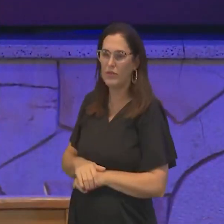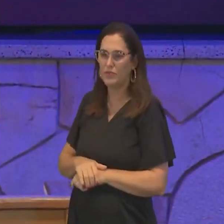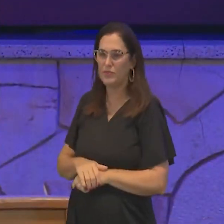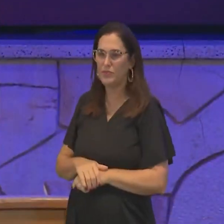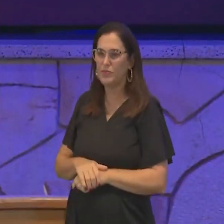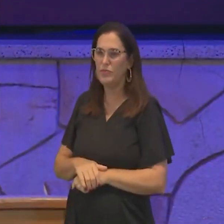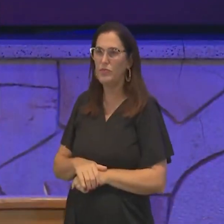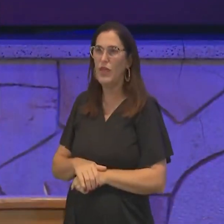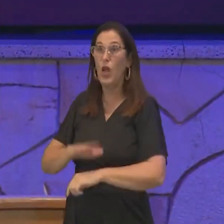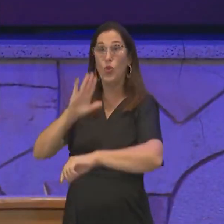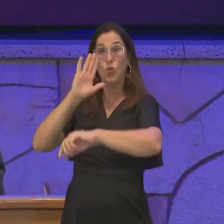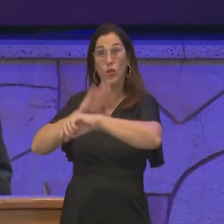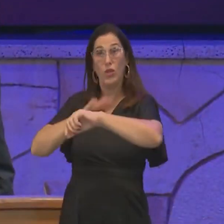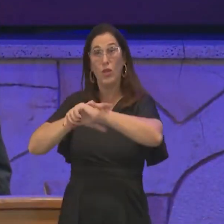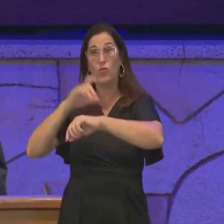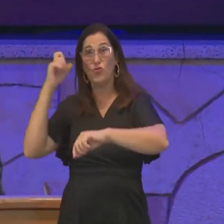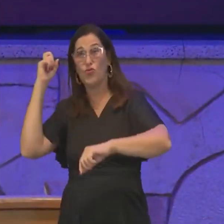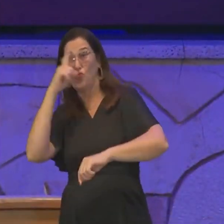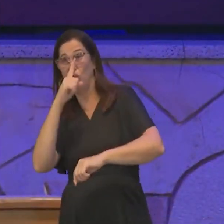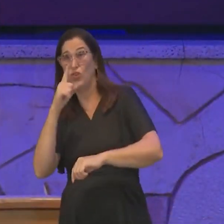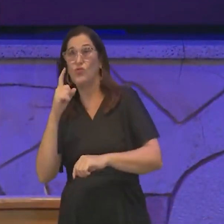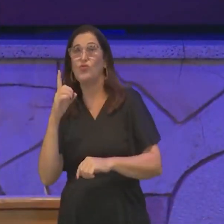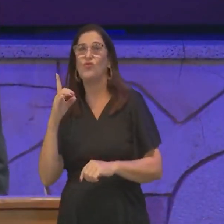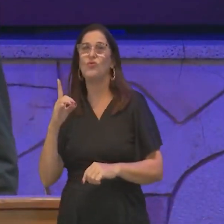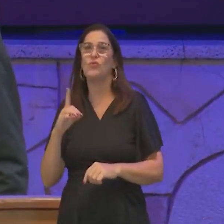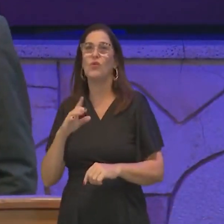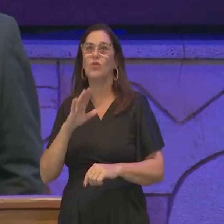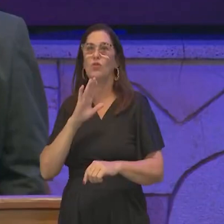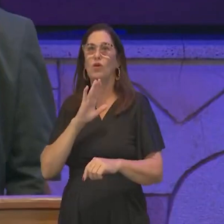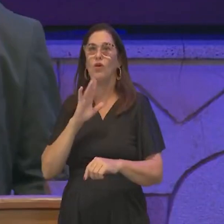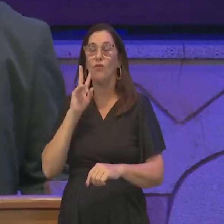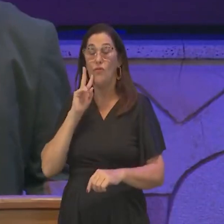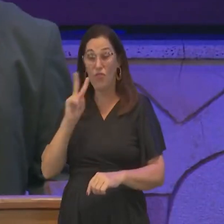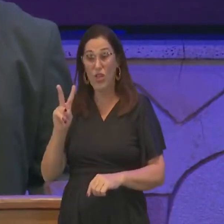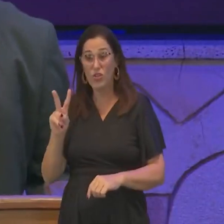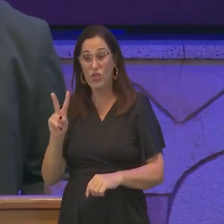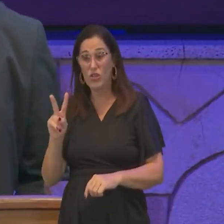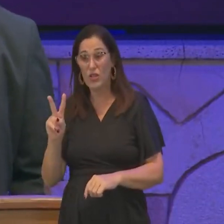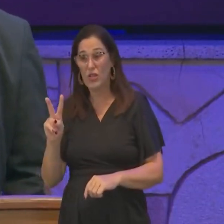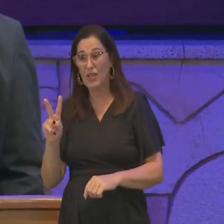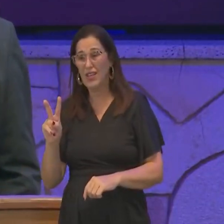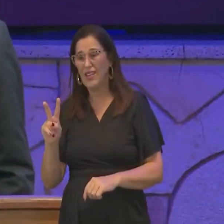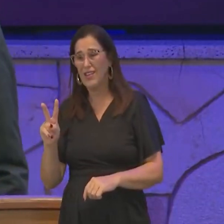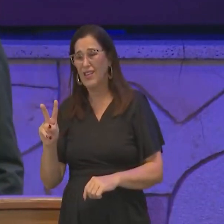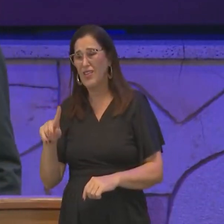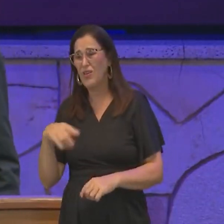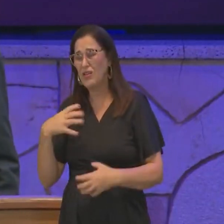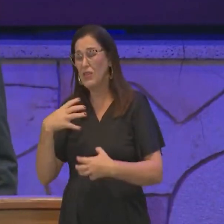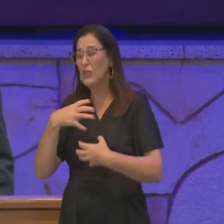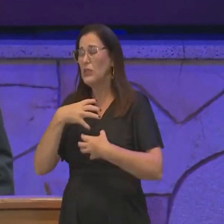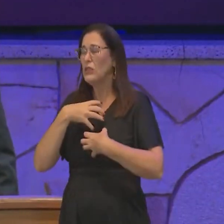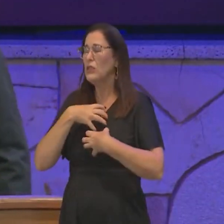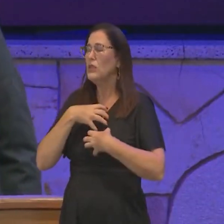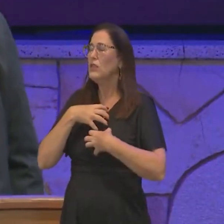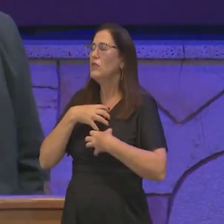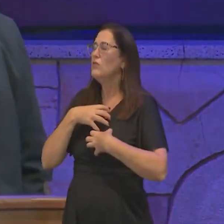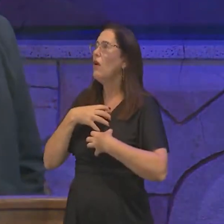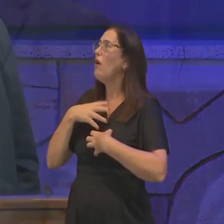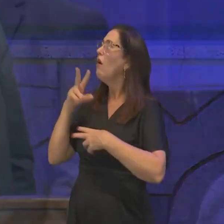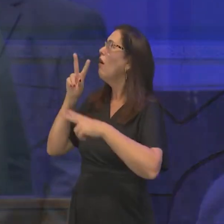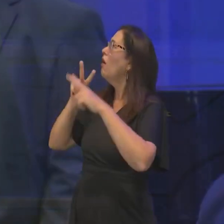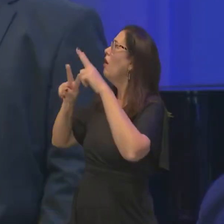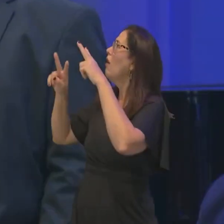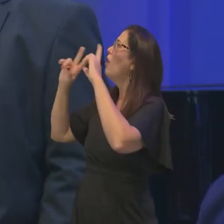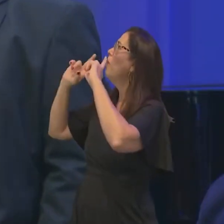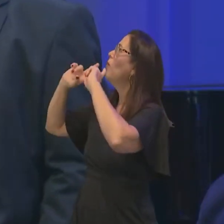dias difíceis da vida, ouça isto, amado, nós estamos mais sensíveis para termos uma visão de